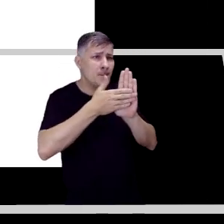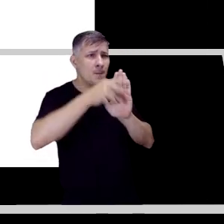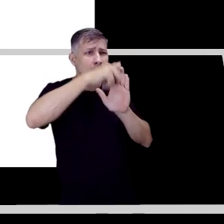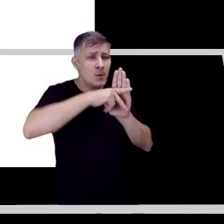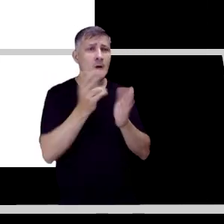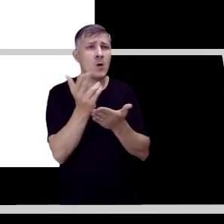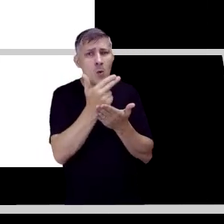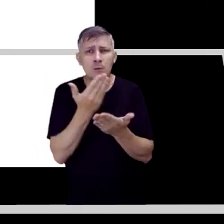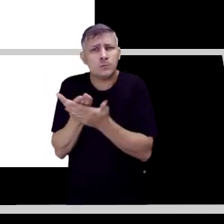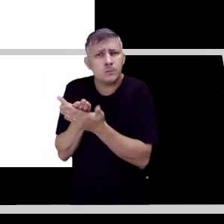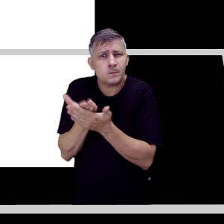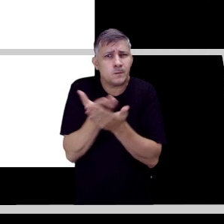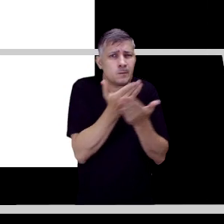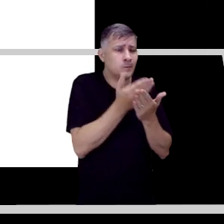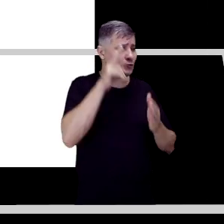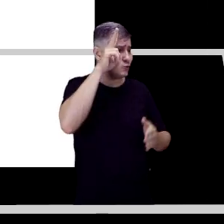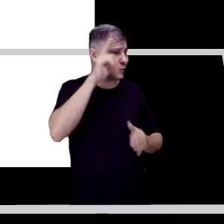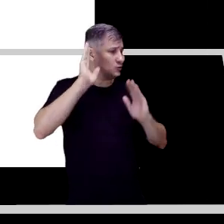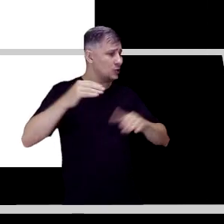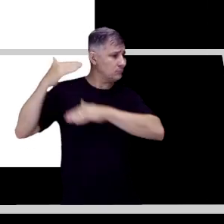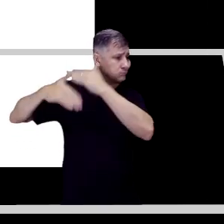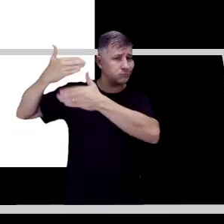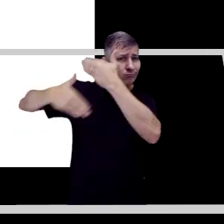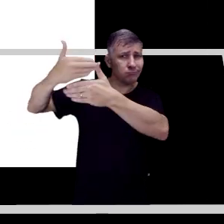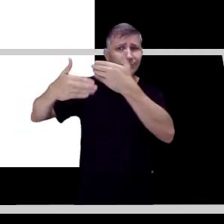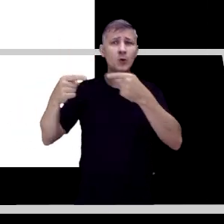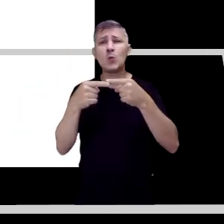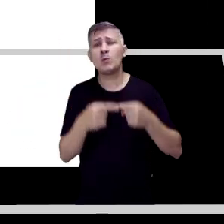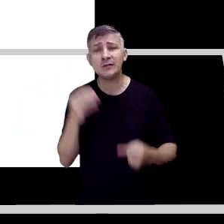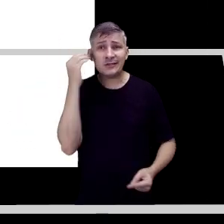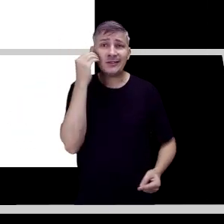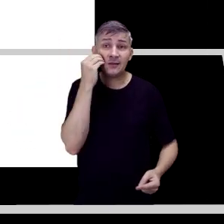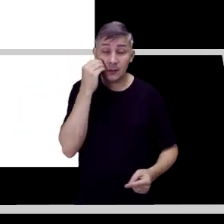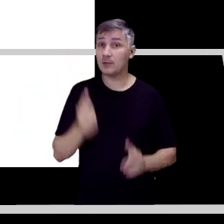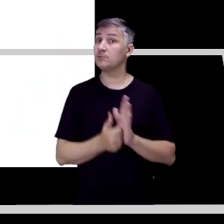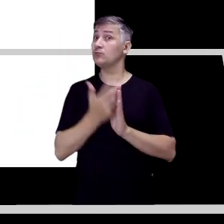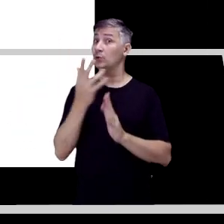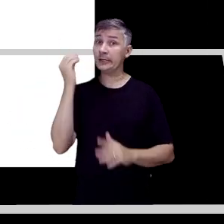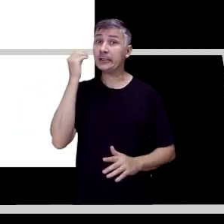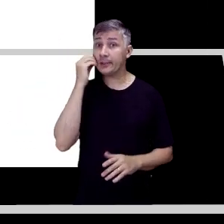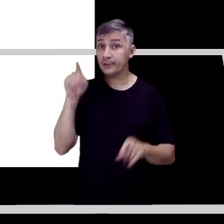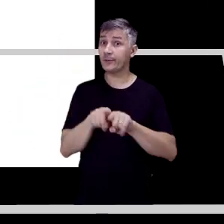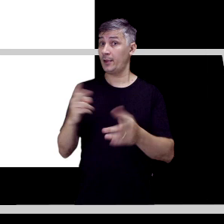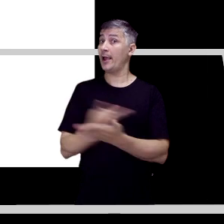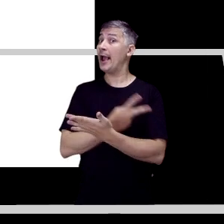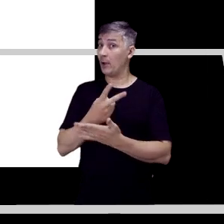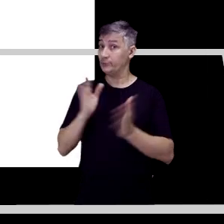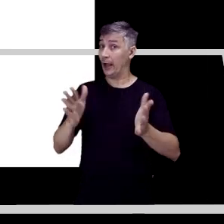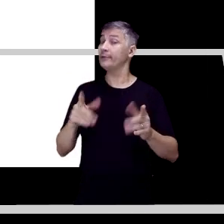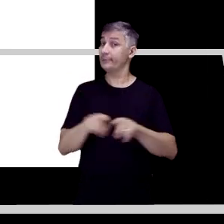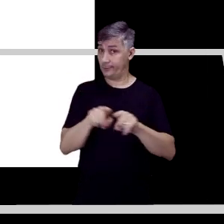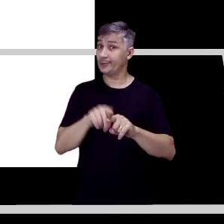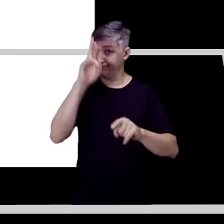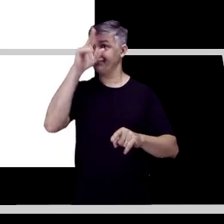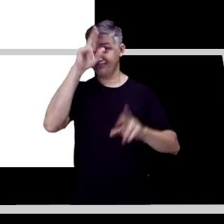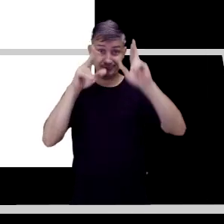né, protótipos, desenhos, estudos, croquis que foram feitos ao longo de várias tentativas, e muita tentativa e erro, diga-se de passagem.